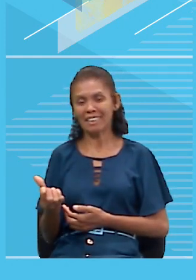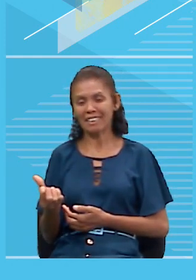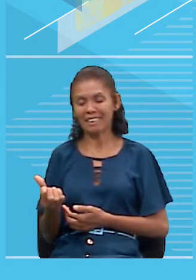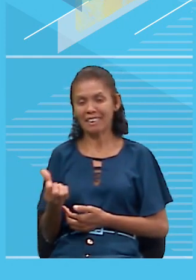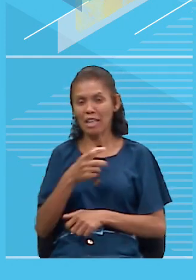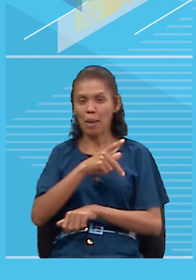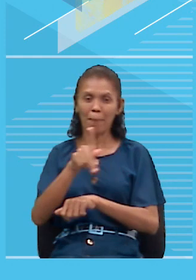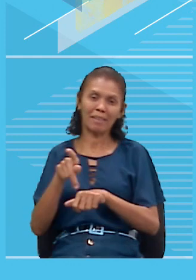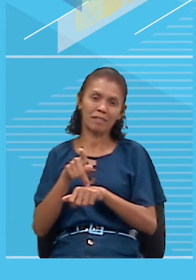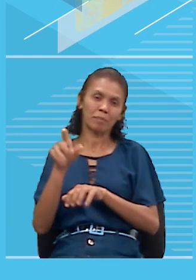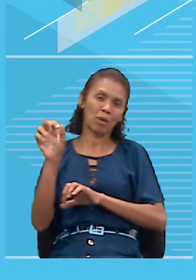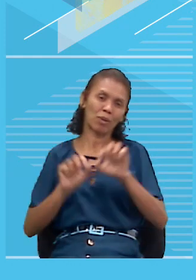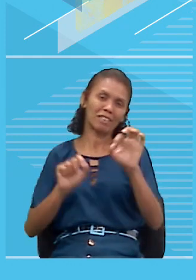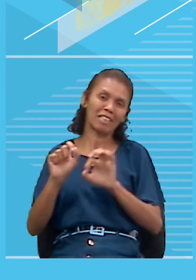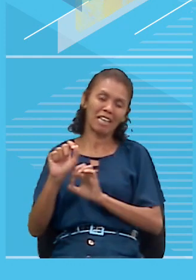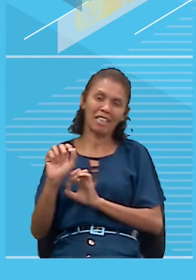do planeta